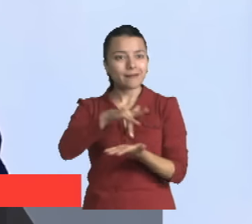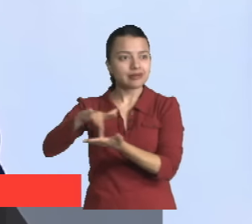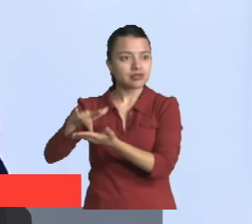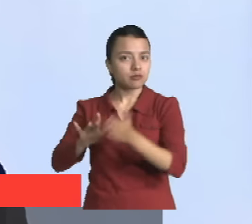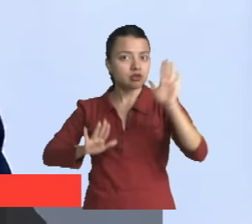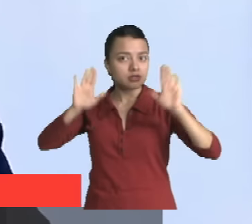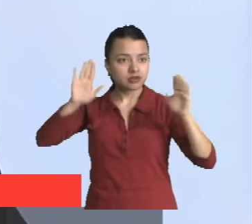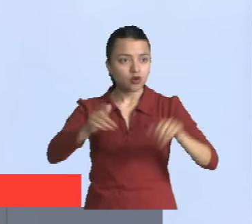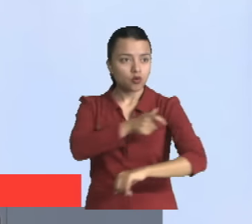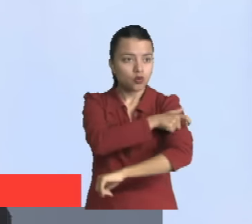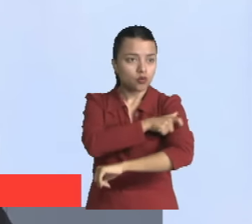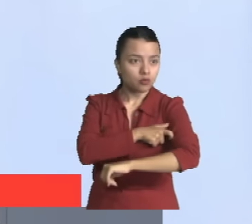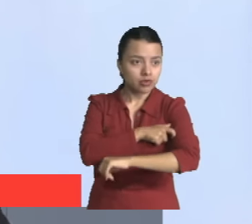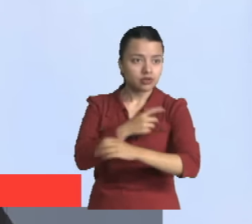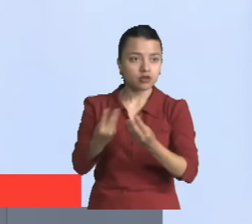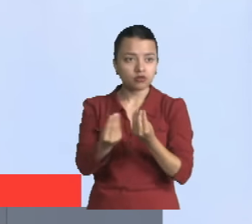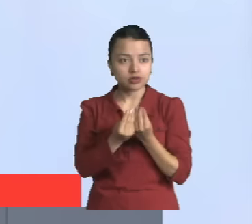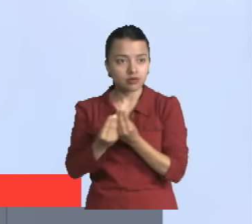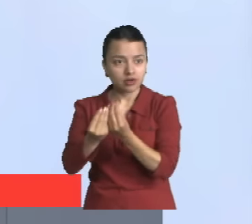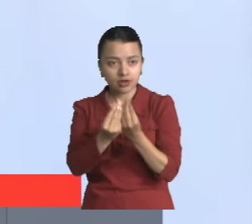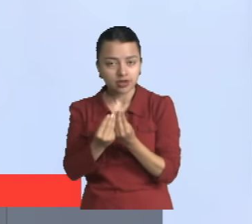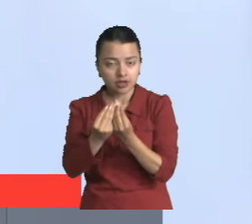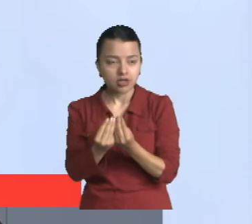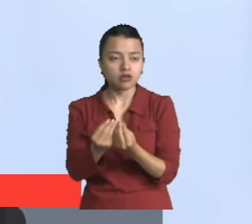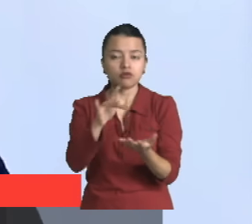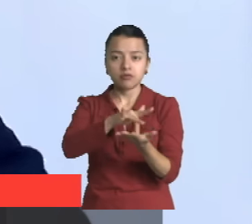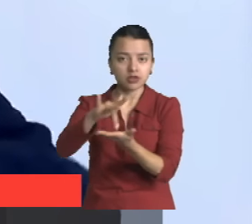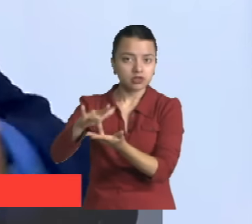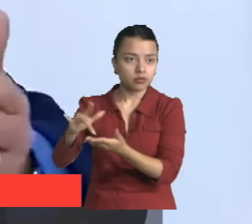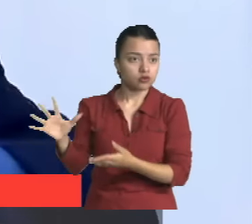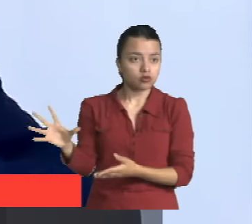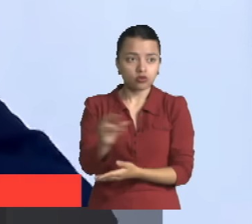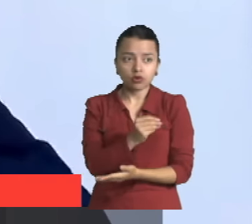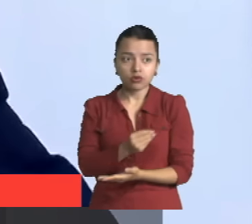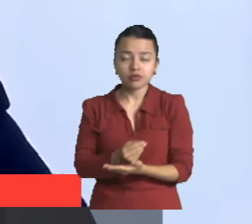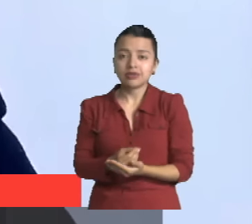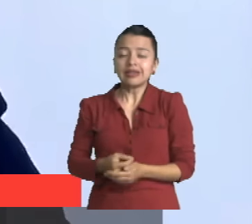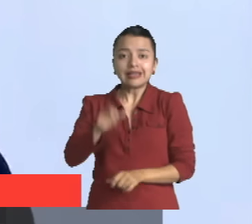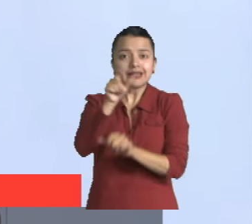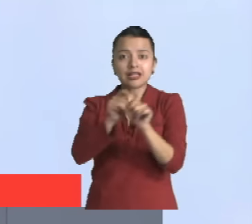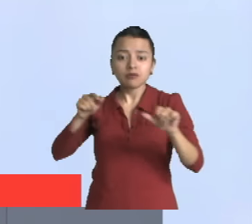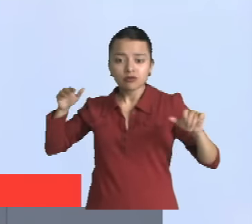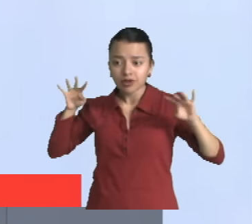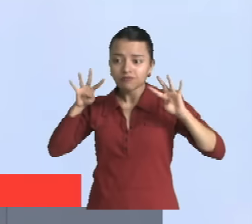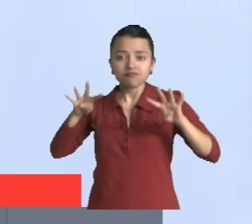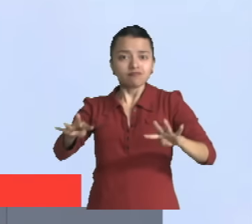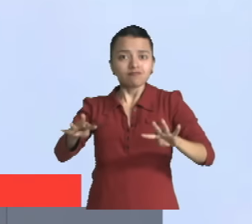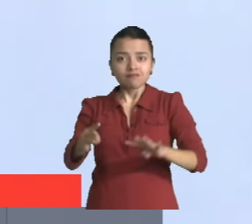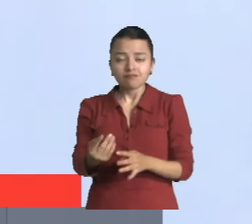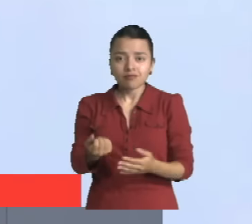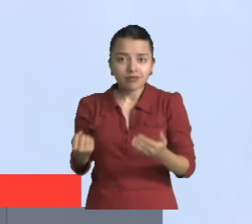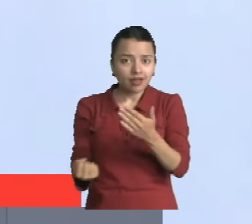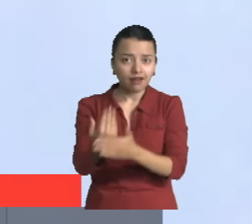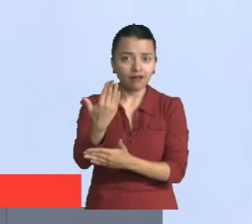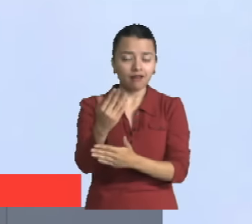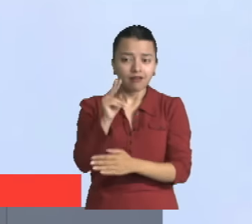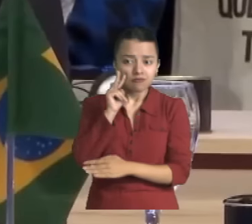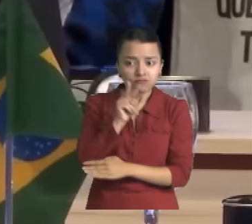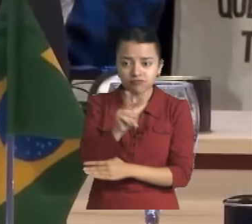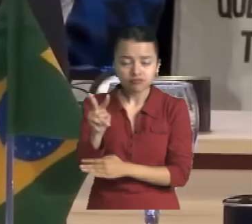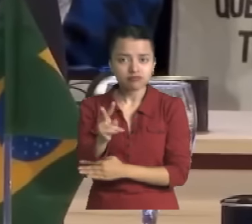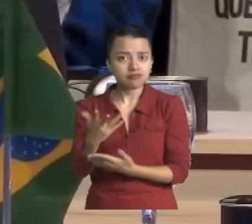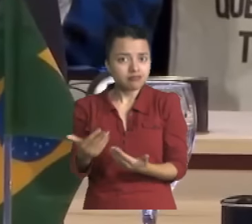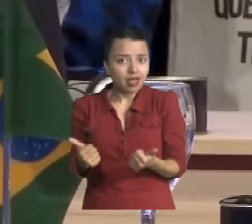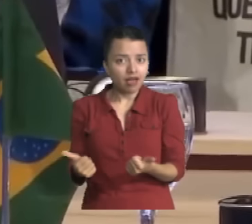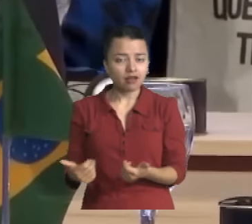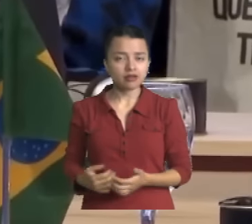comitê eleitoral suprapartidário que participe todo mundo e deixar que entre, sabe, olheiros do mundo inteiro para vir.